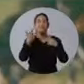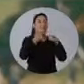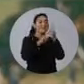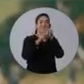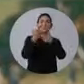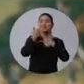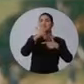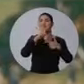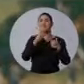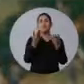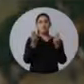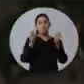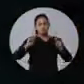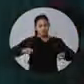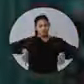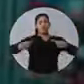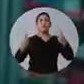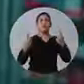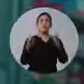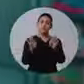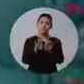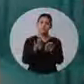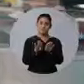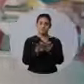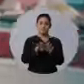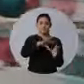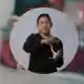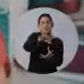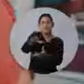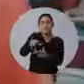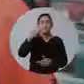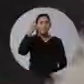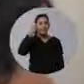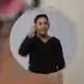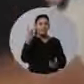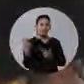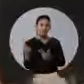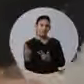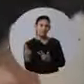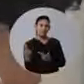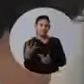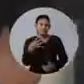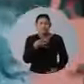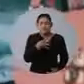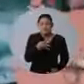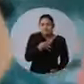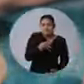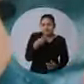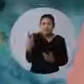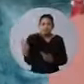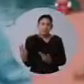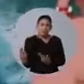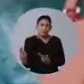mas muitos desafios também. Quando todo mundo pensa igual, quando todo mundo sente a mesma coisa,